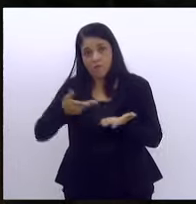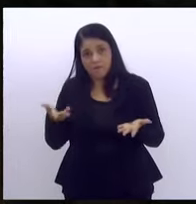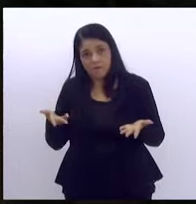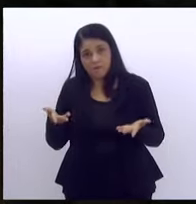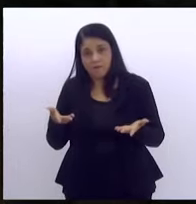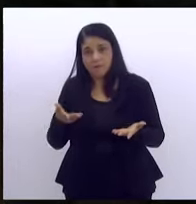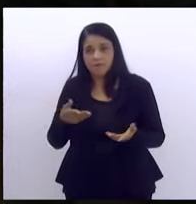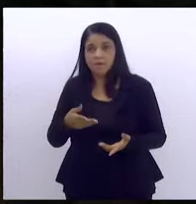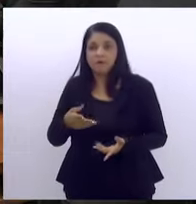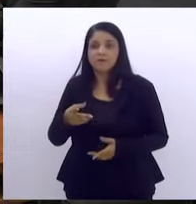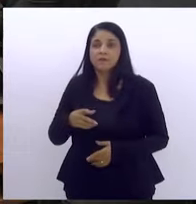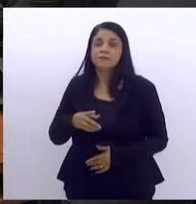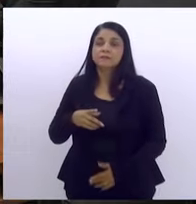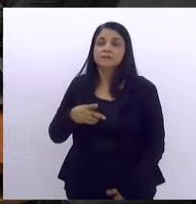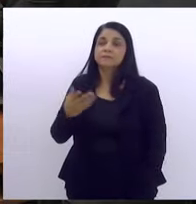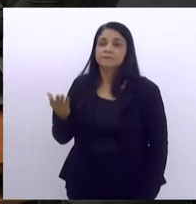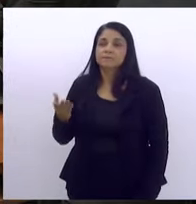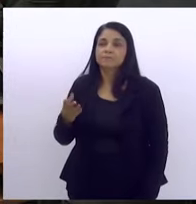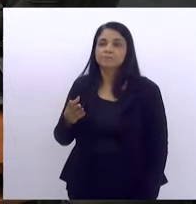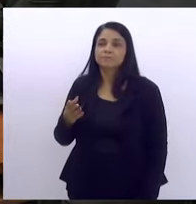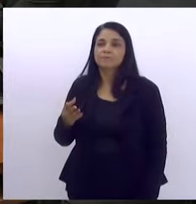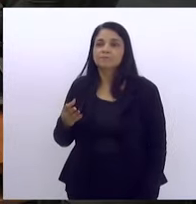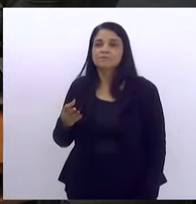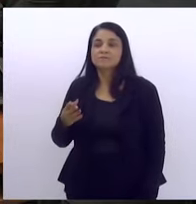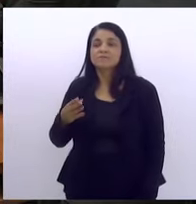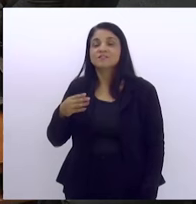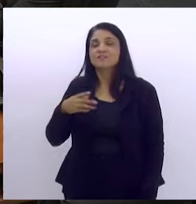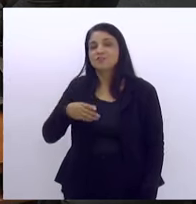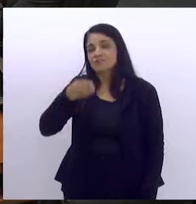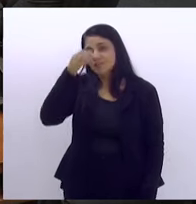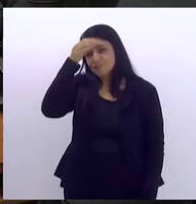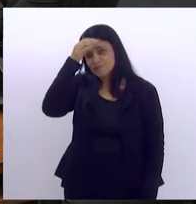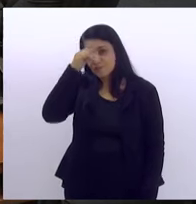outro decano, de decano para decano. Presidenta, te ajudo.